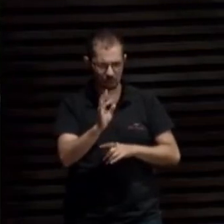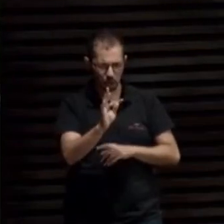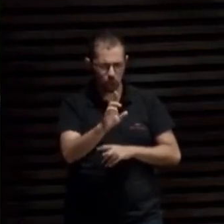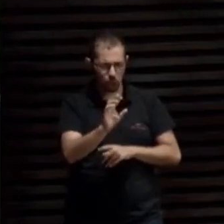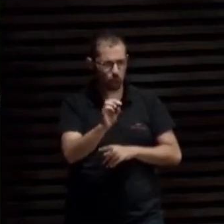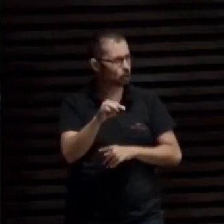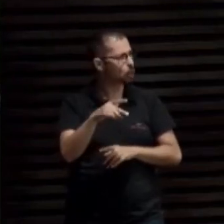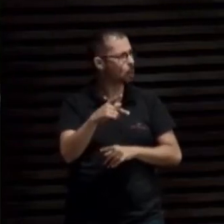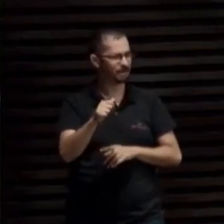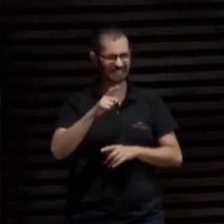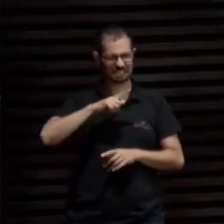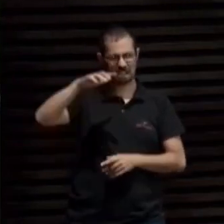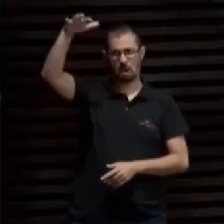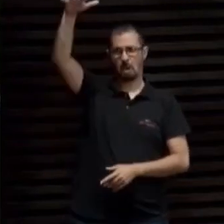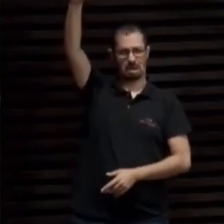aquele instrumentão.